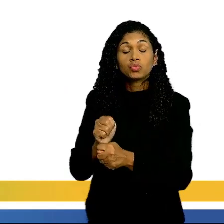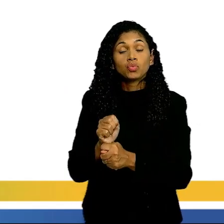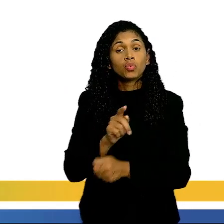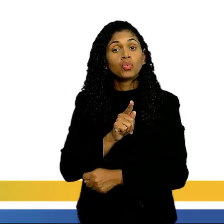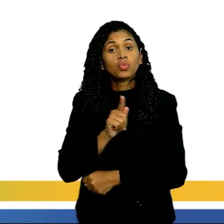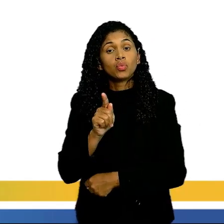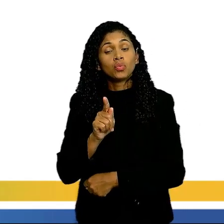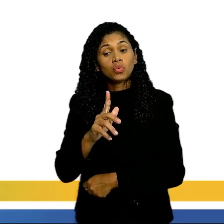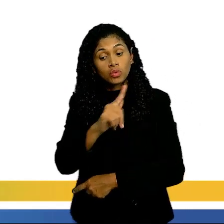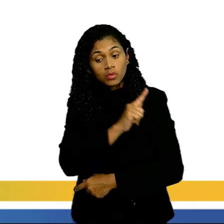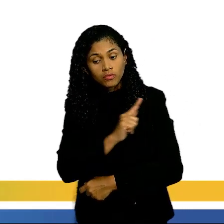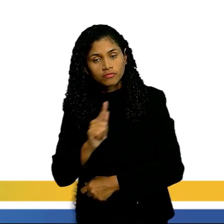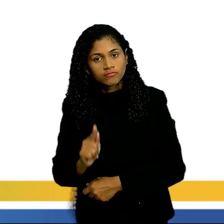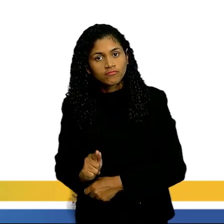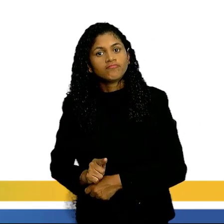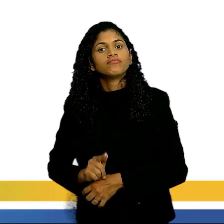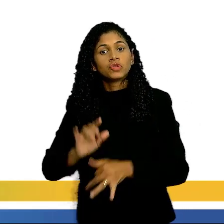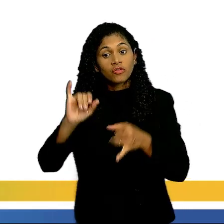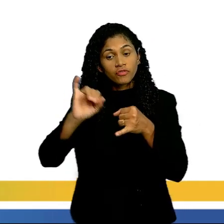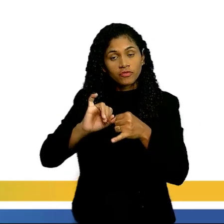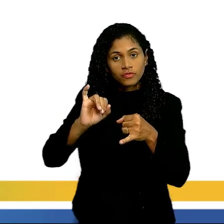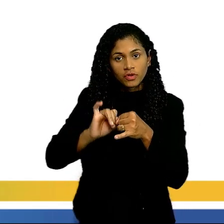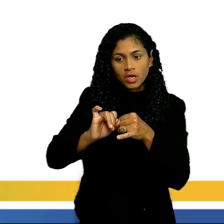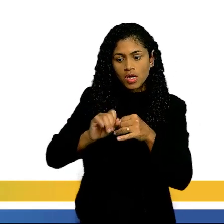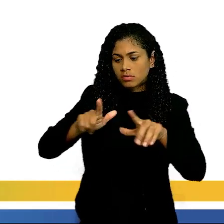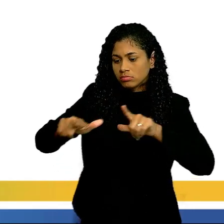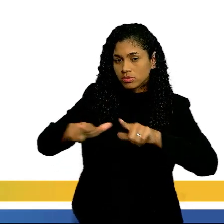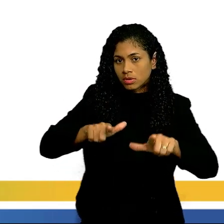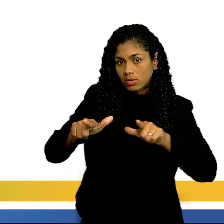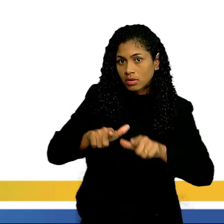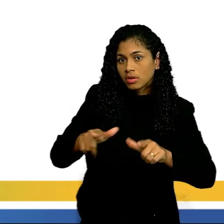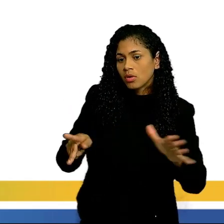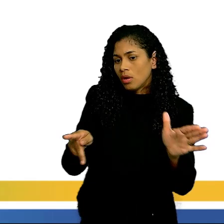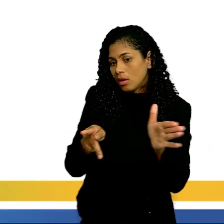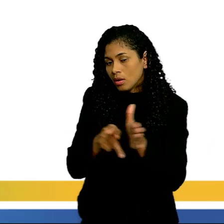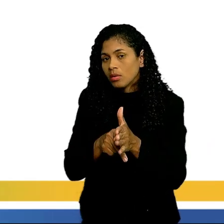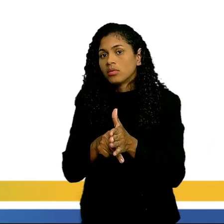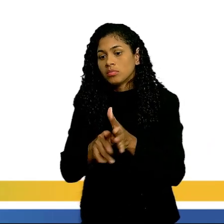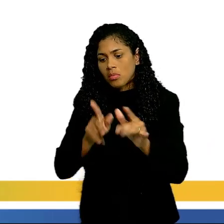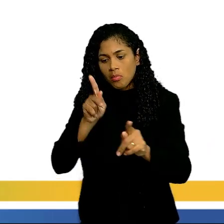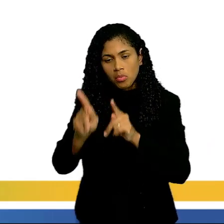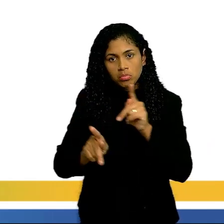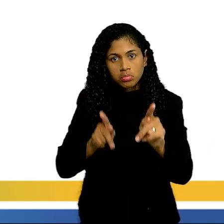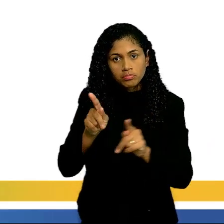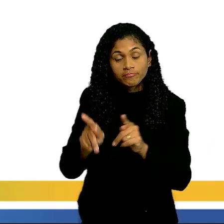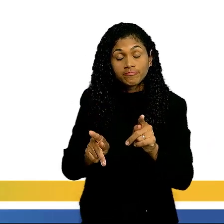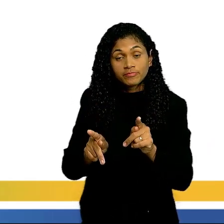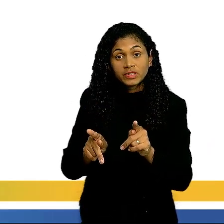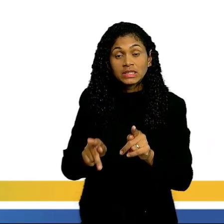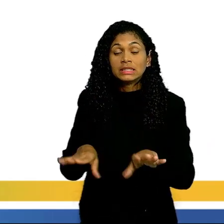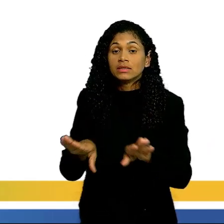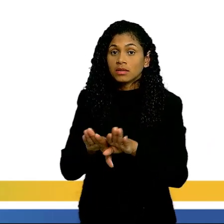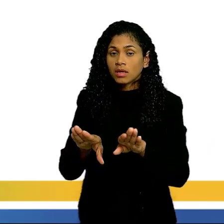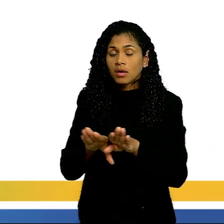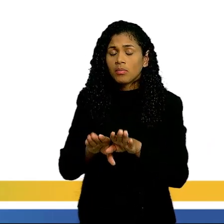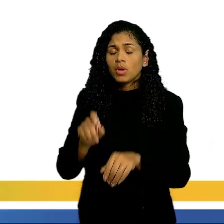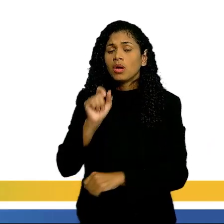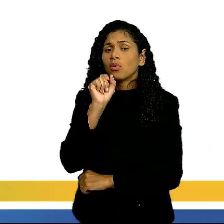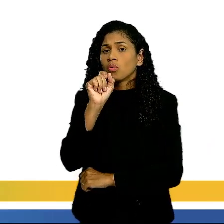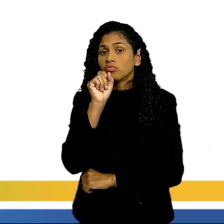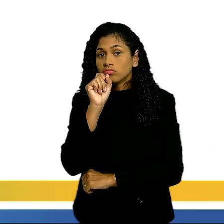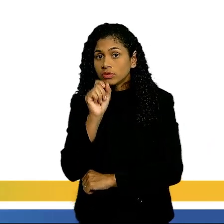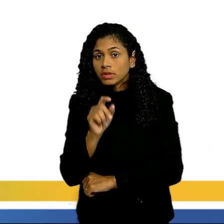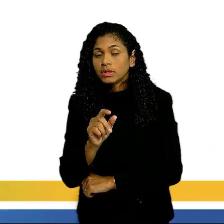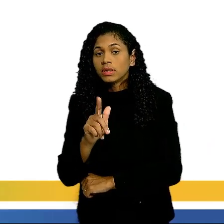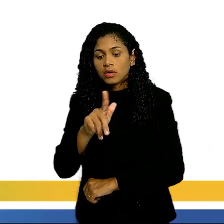os trabalhadores e para a população como um todo, e principalmente aquilo que o Getúlio Vargas tirou de circulação,